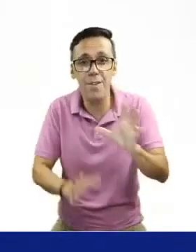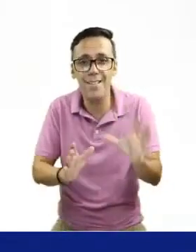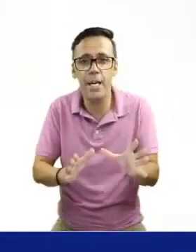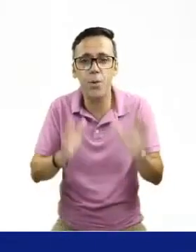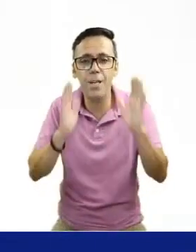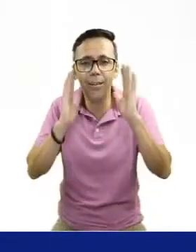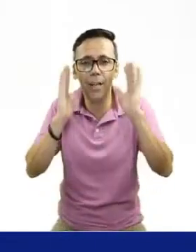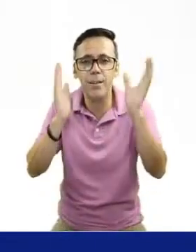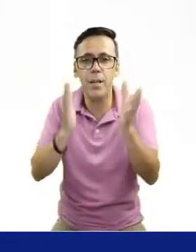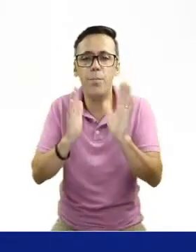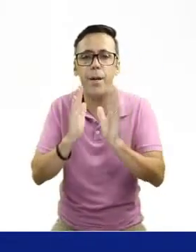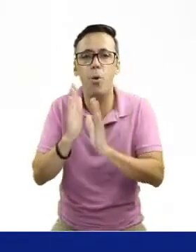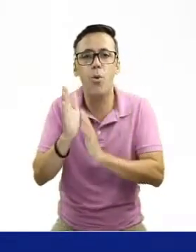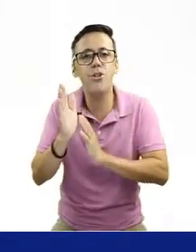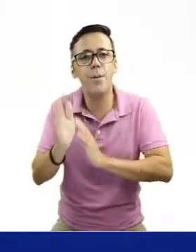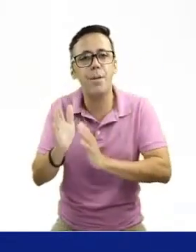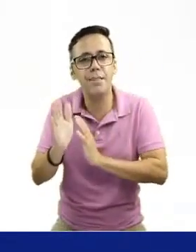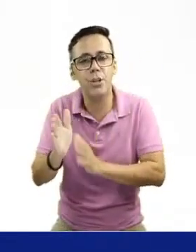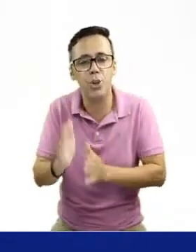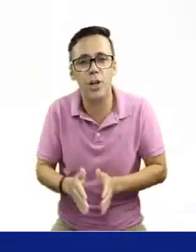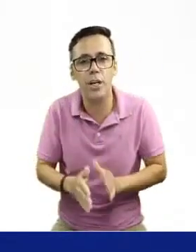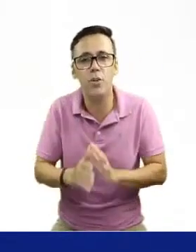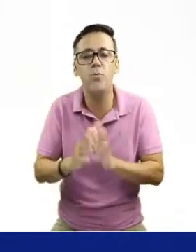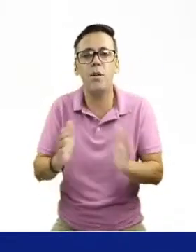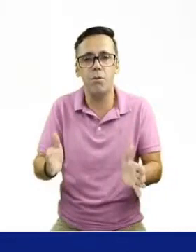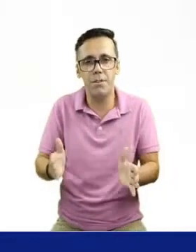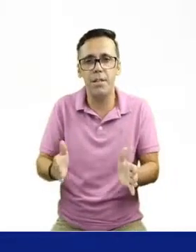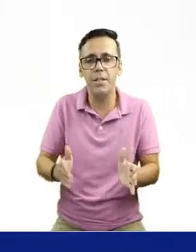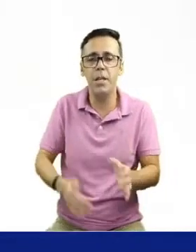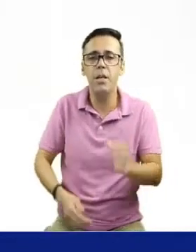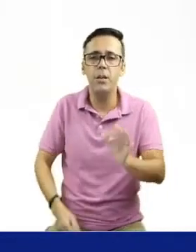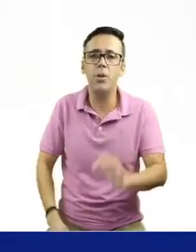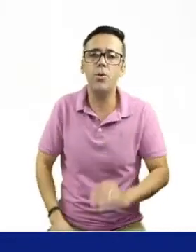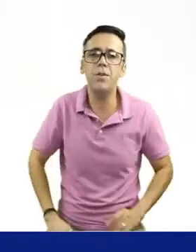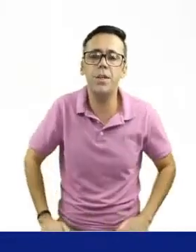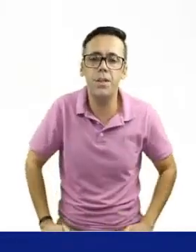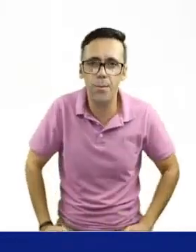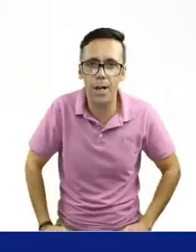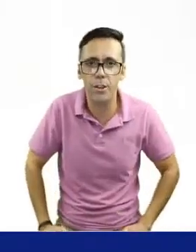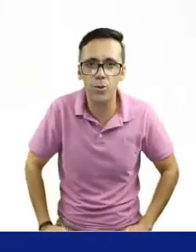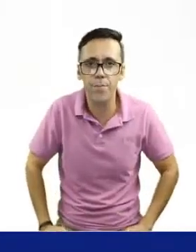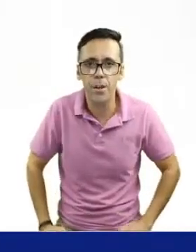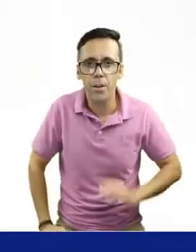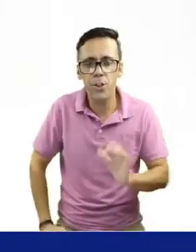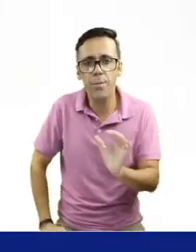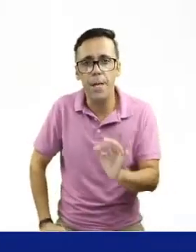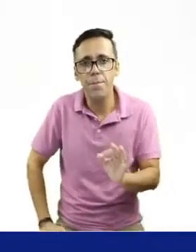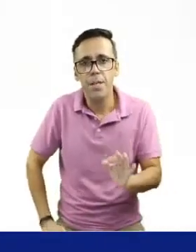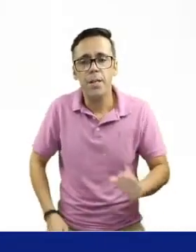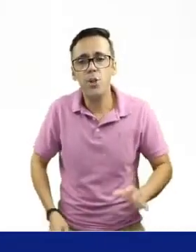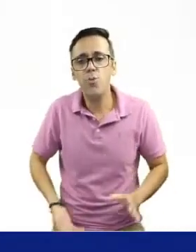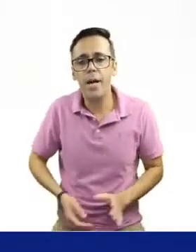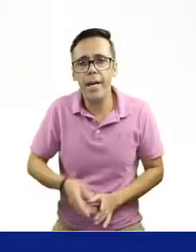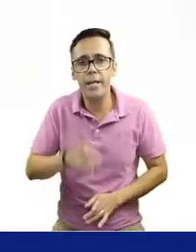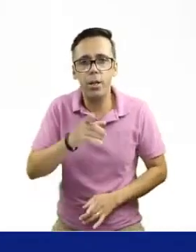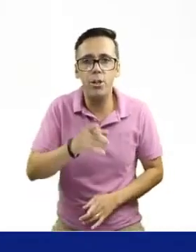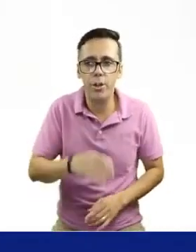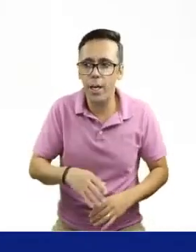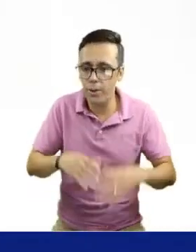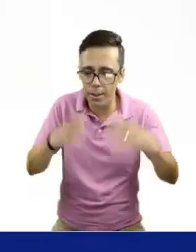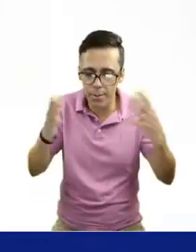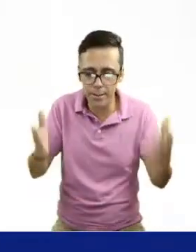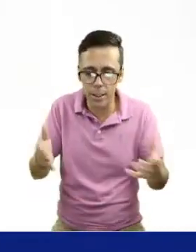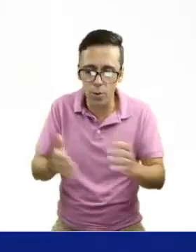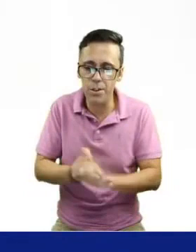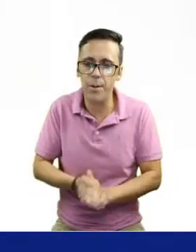que me fizeram entender para onde a banda toca com uma coisa anda e eu consegui desligar isso eu já vem existe uma